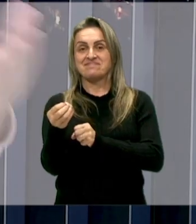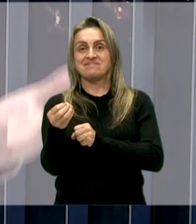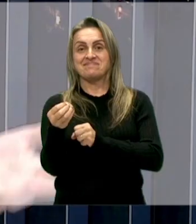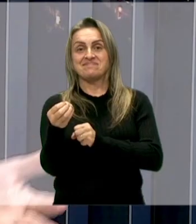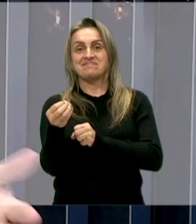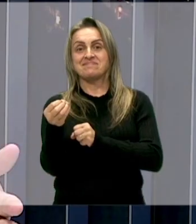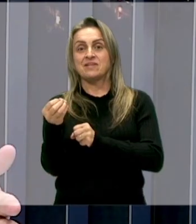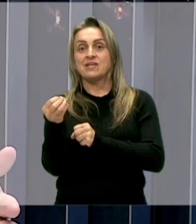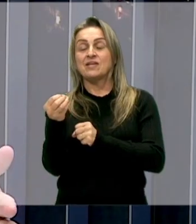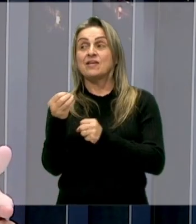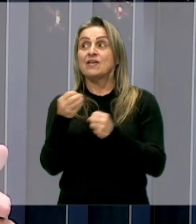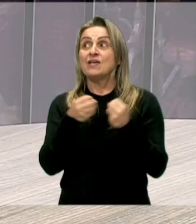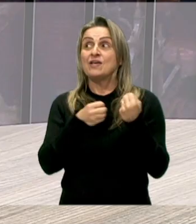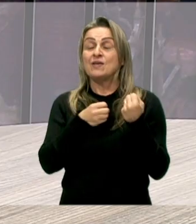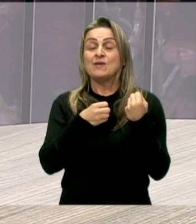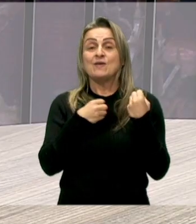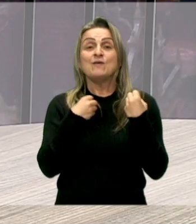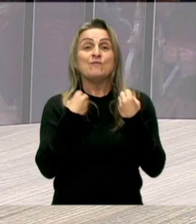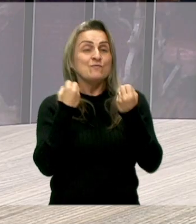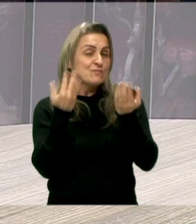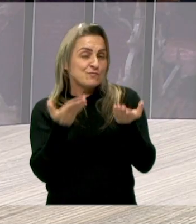dessas muitas histórias que você coletou.